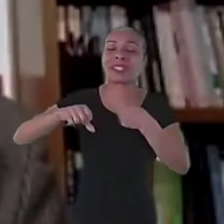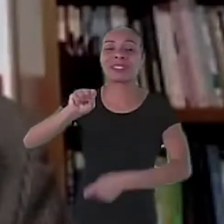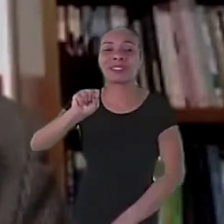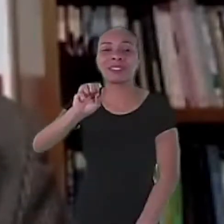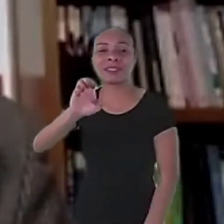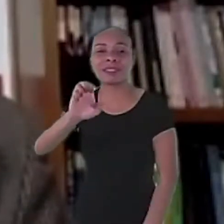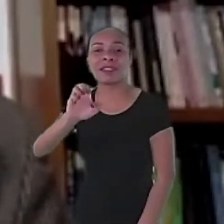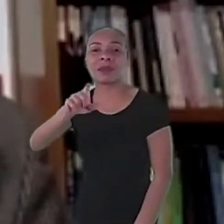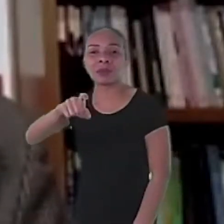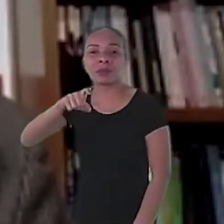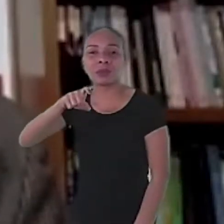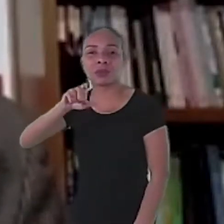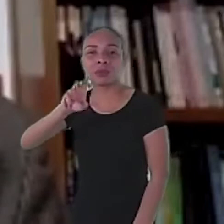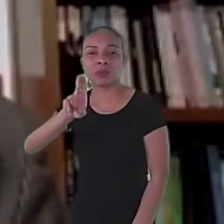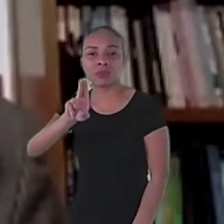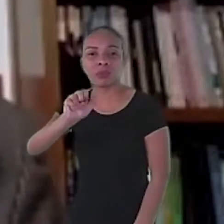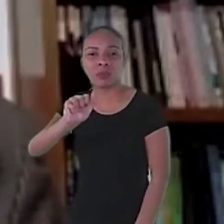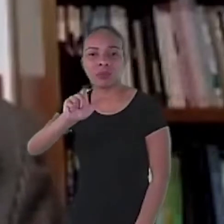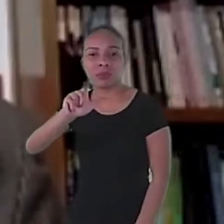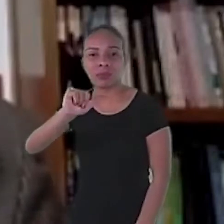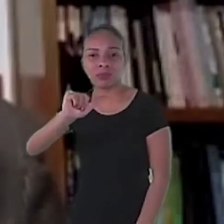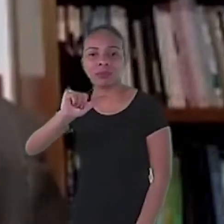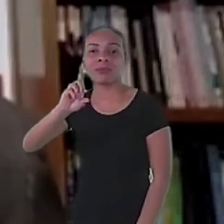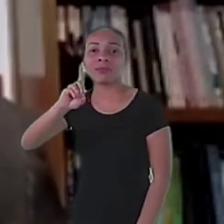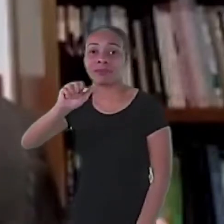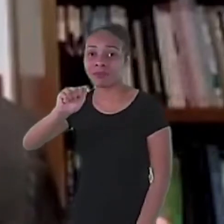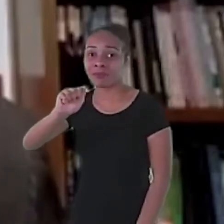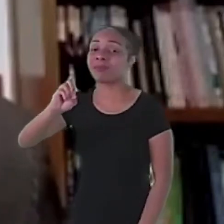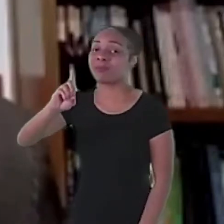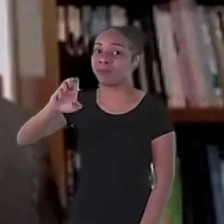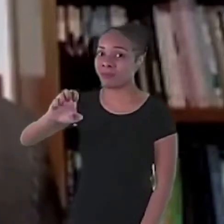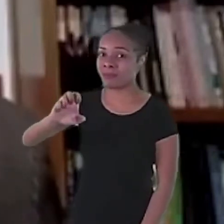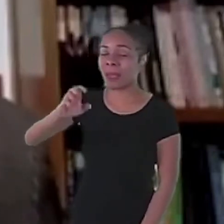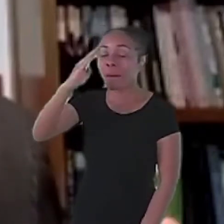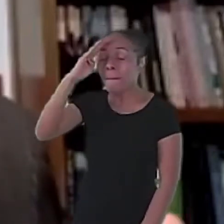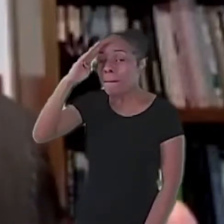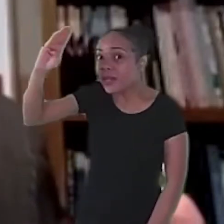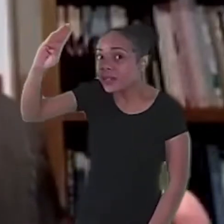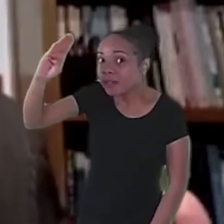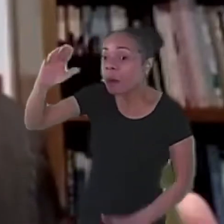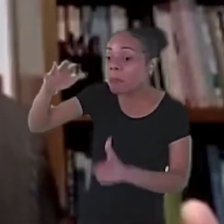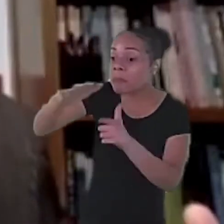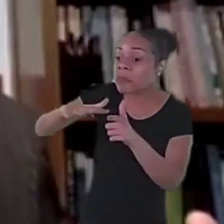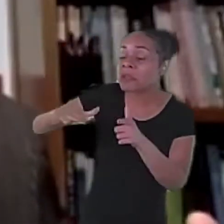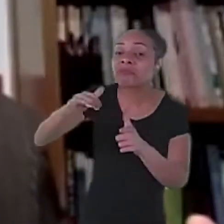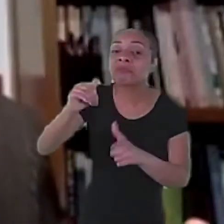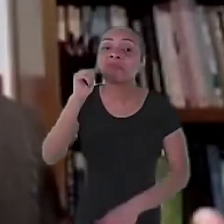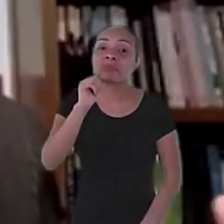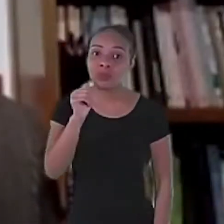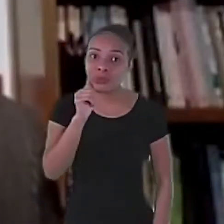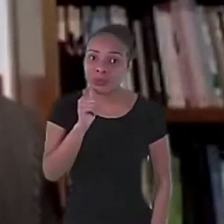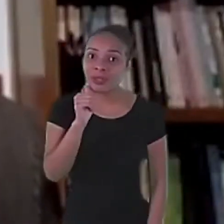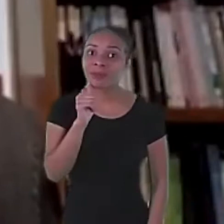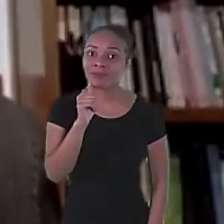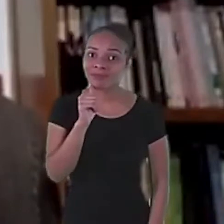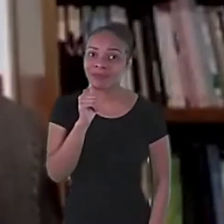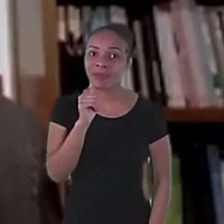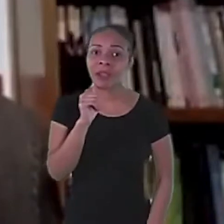principalmente da sexualidade das mulheres, já que os homens dão as